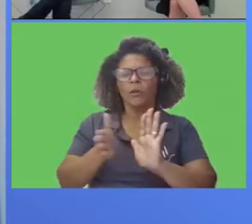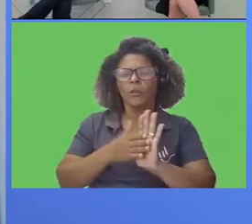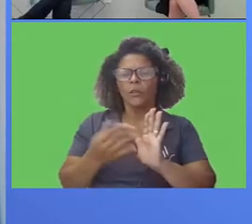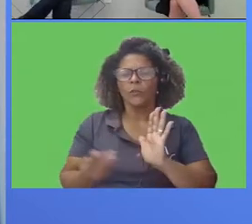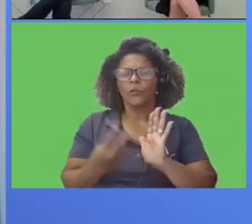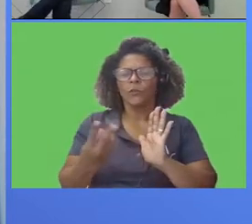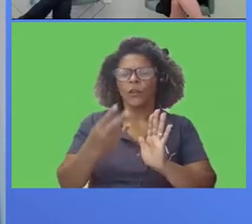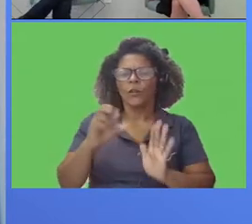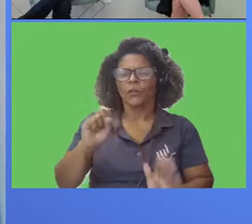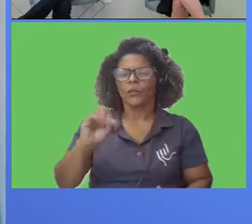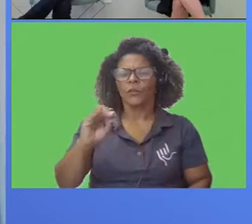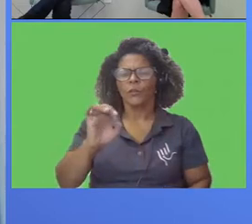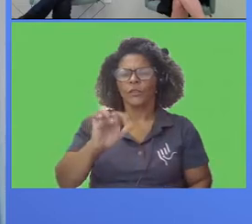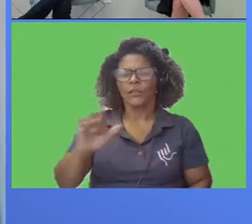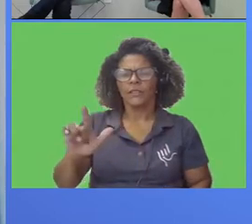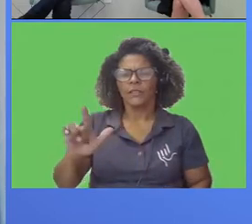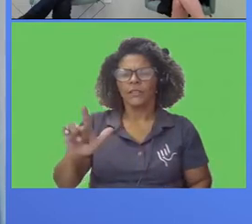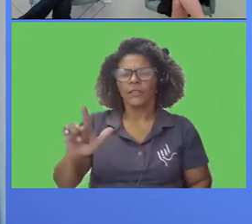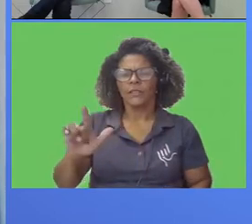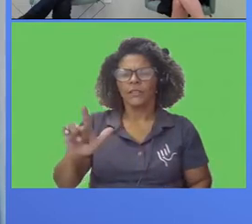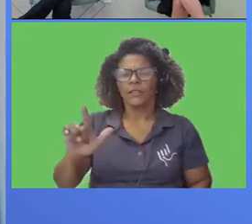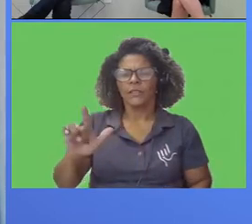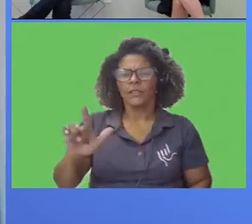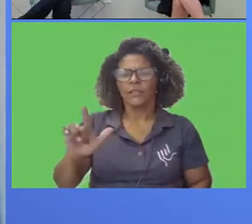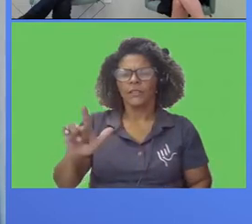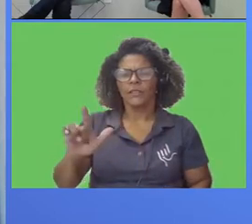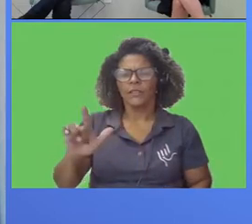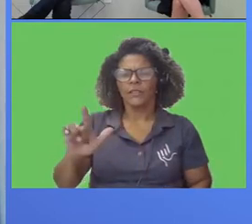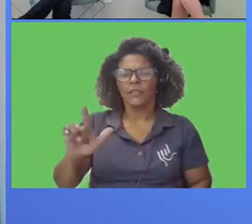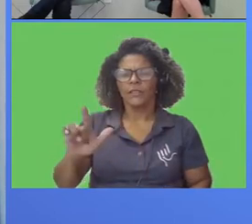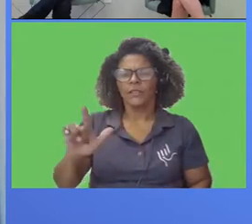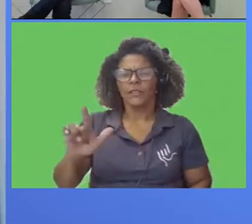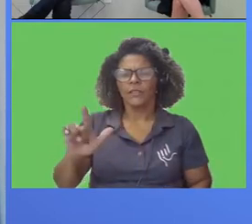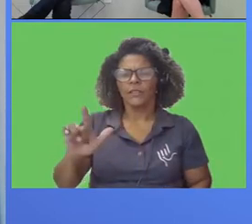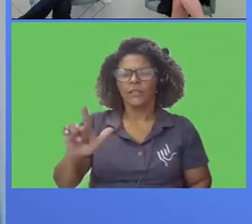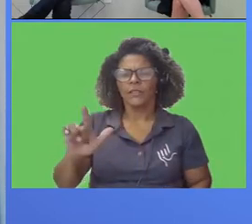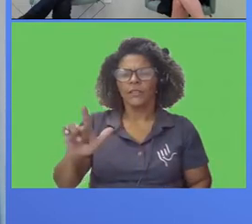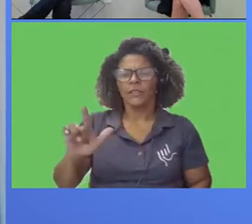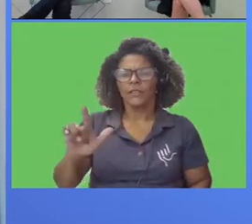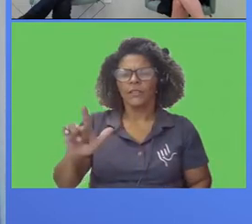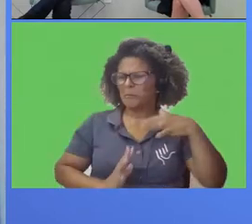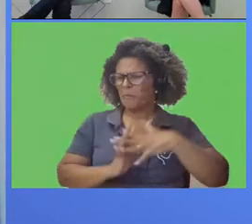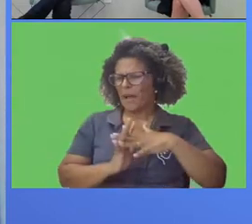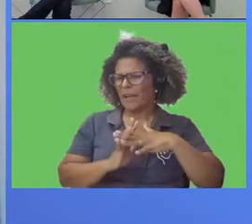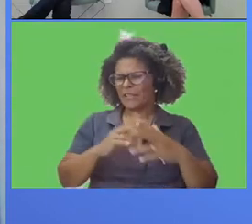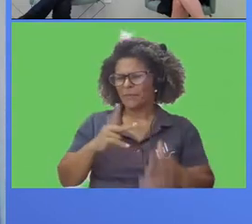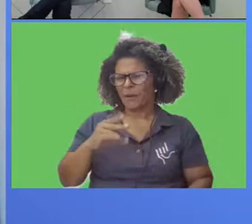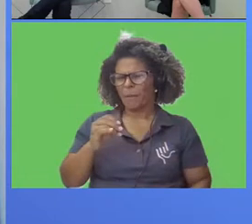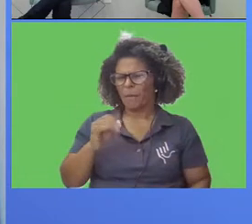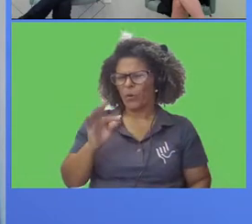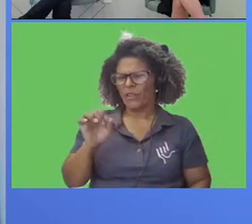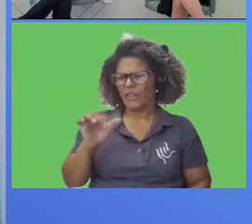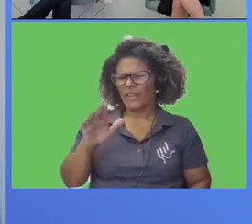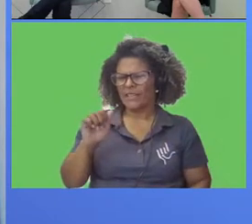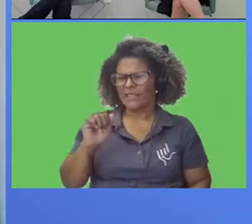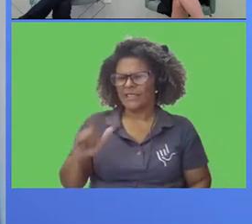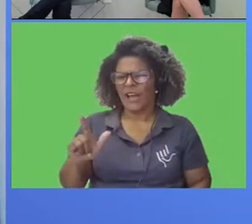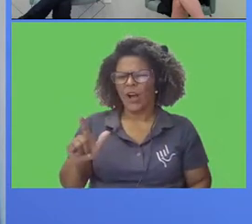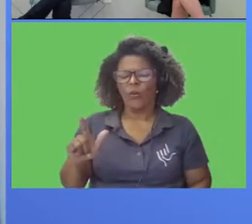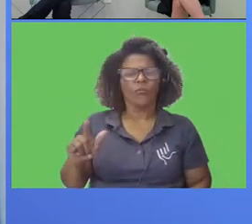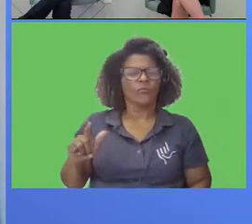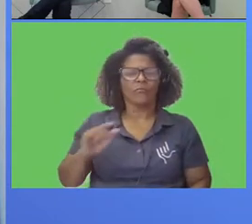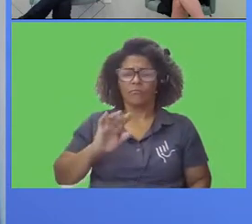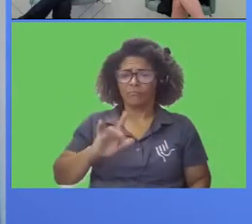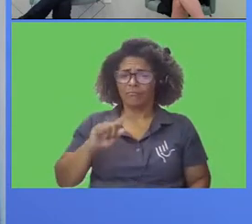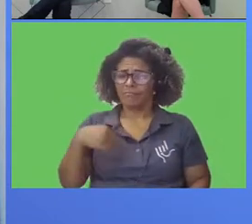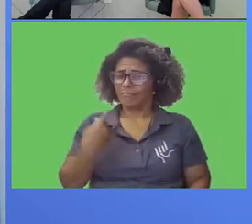em torno desse corpo hábil, desse corpo capaz na sua máxima potencialidade, quando nós não somos